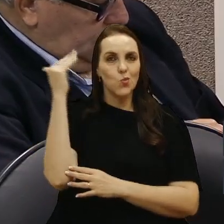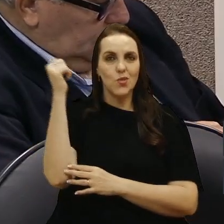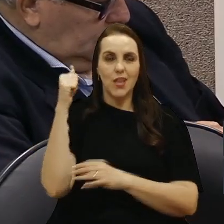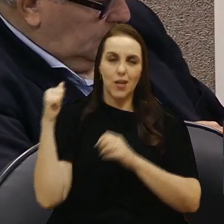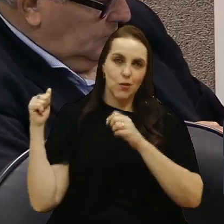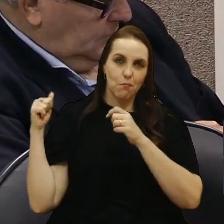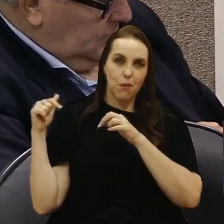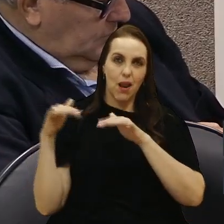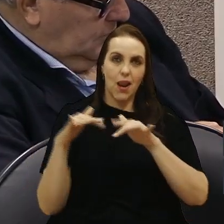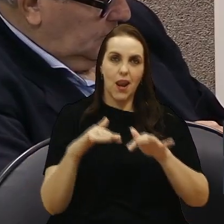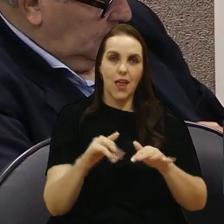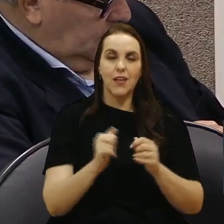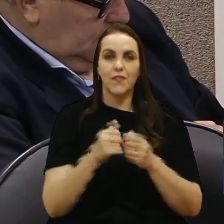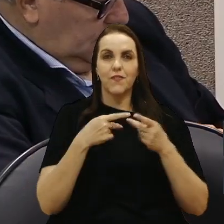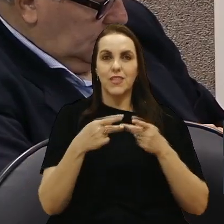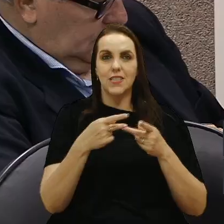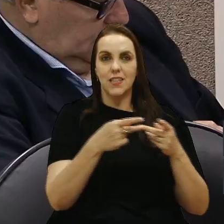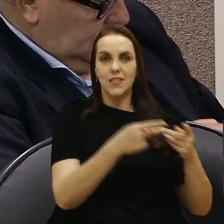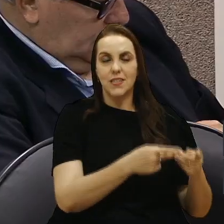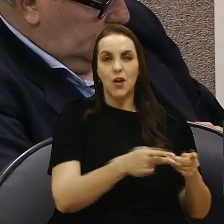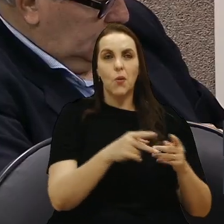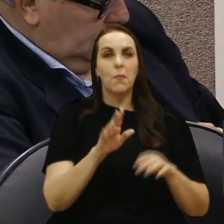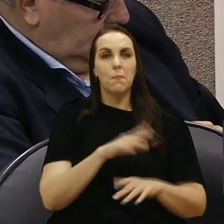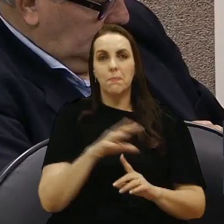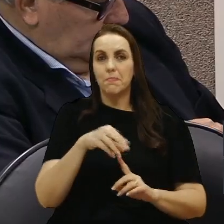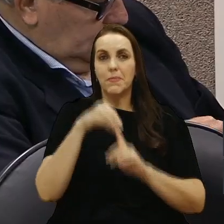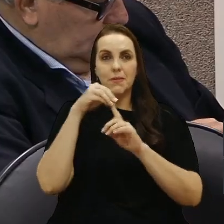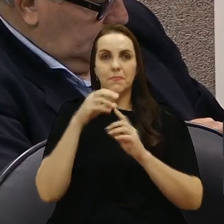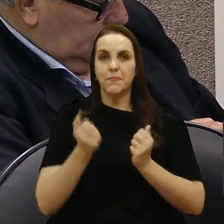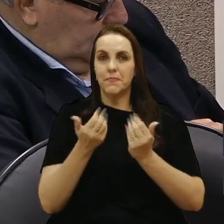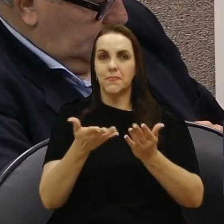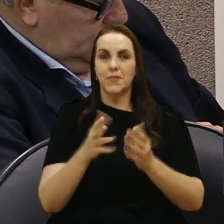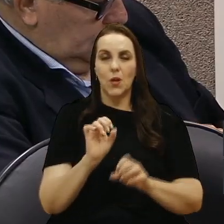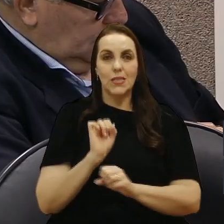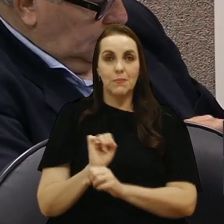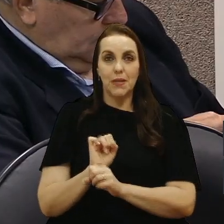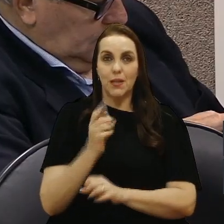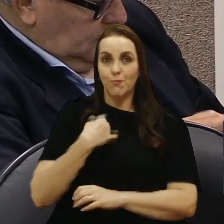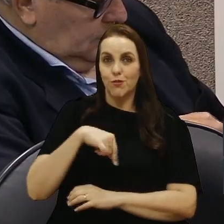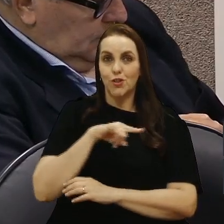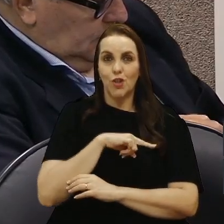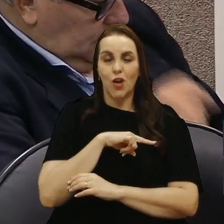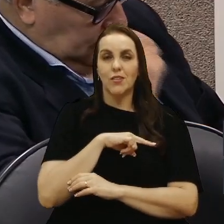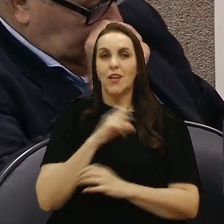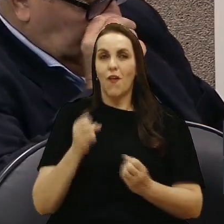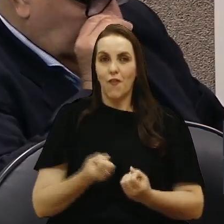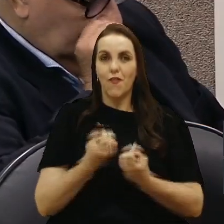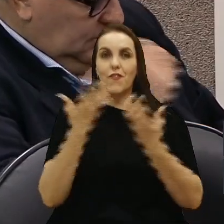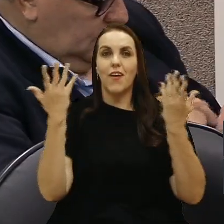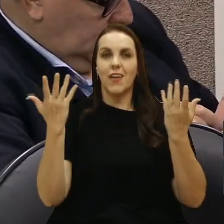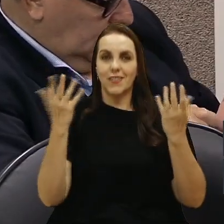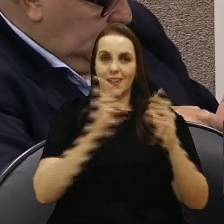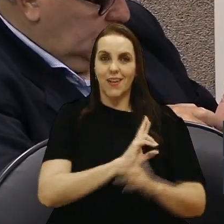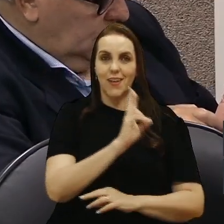mas principalmente entregou aquilo que a gente sempre esperou, uma festa com representatividade e digna